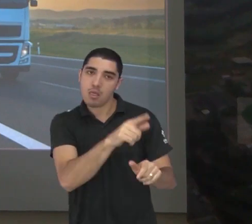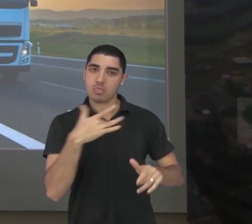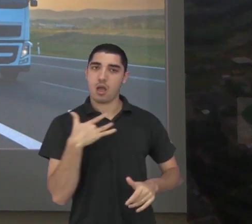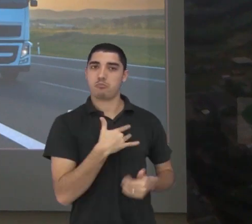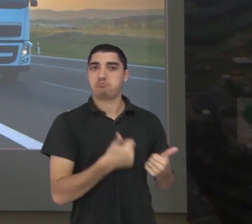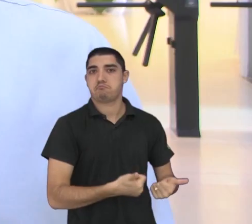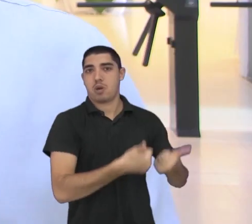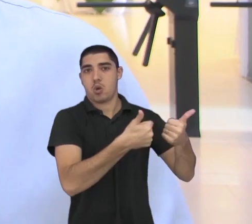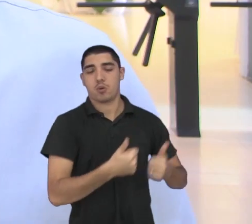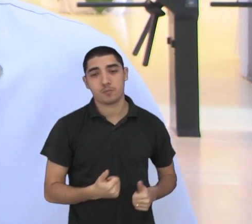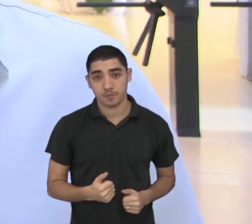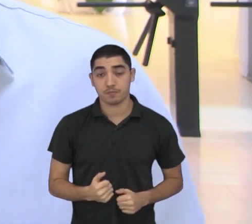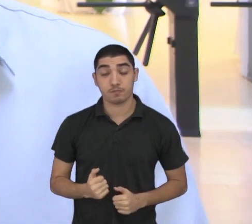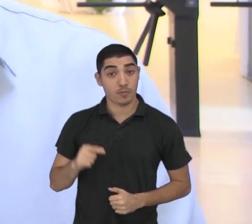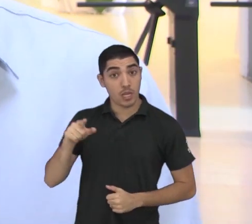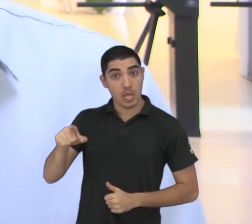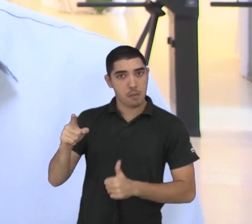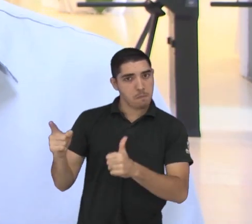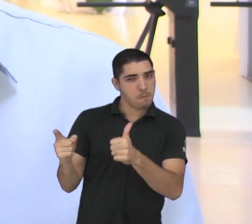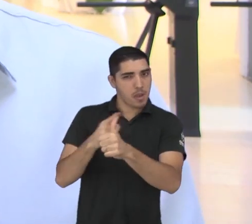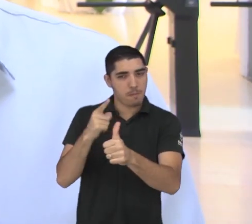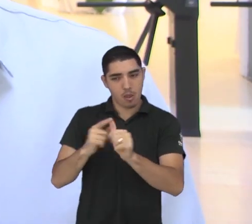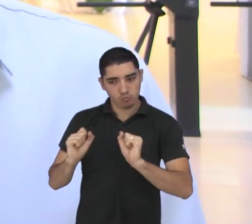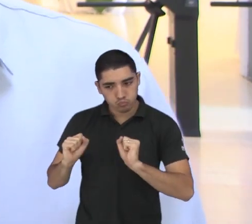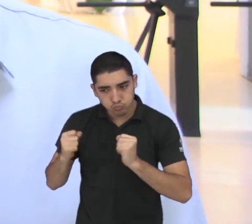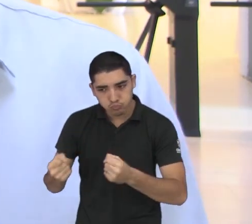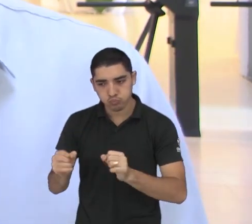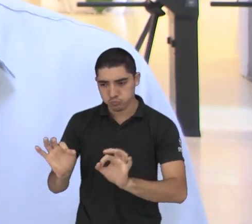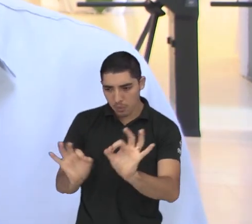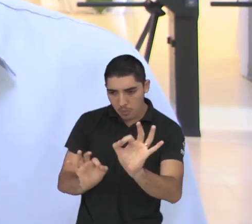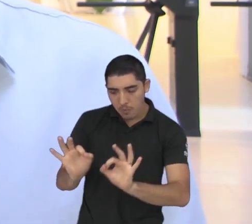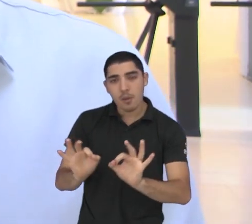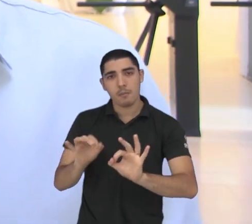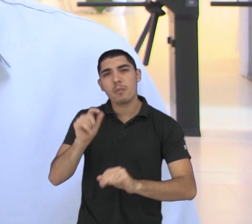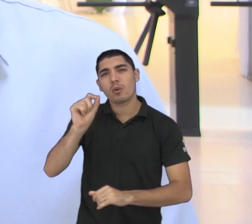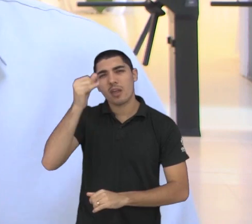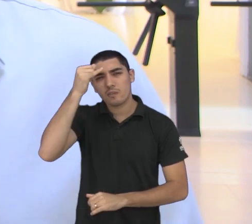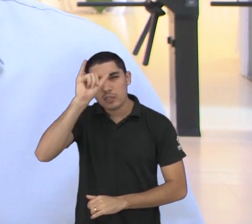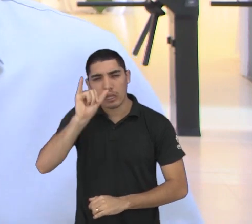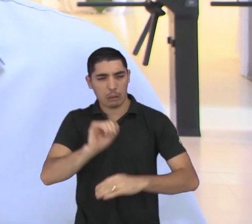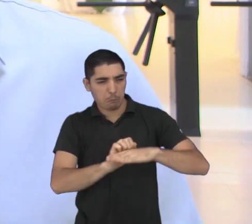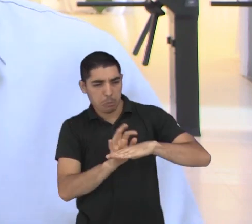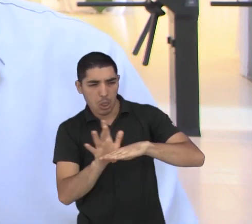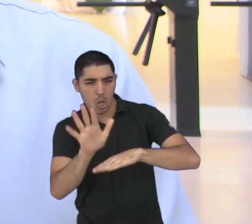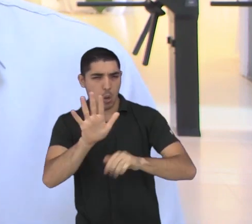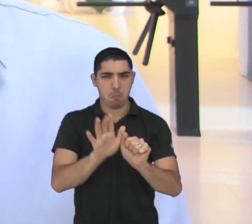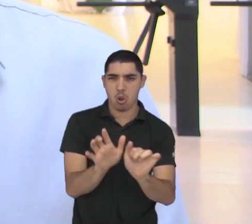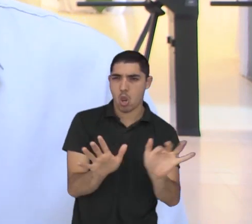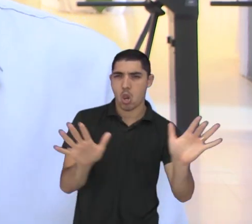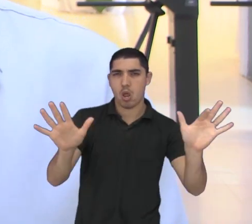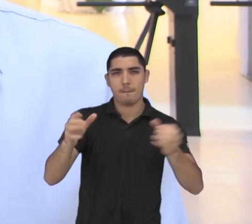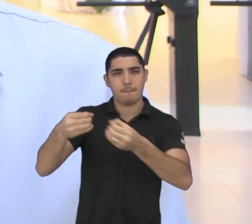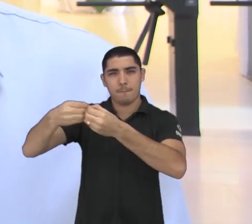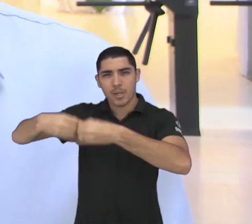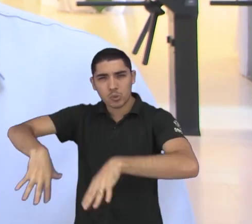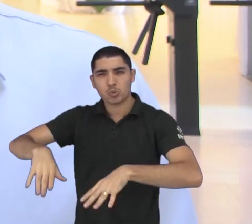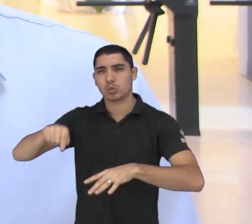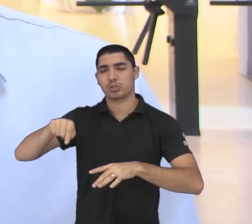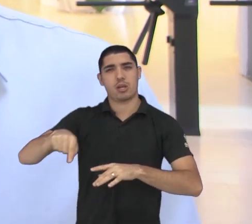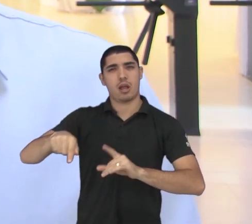para os trabalhadores. Os resultados das primeiras aplicações, com a redução disso no meio